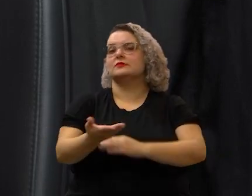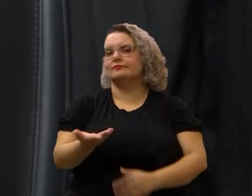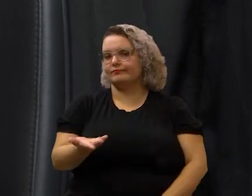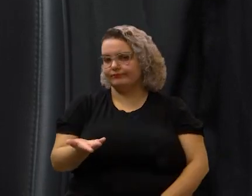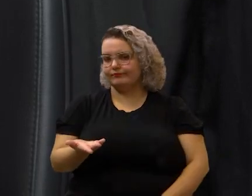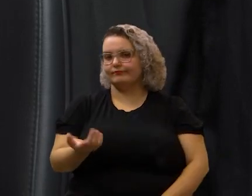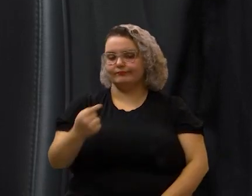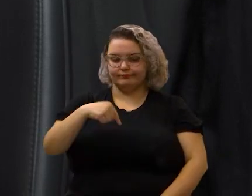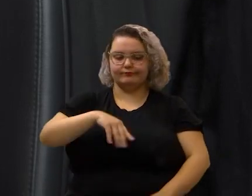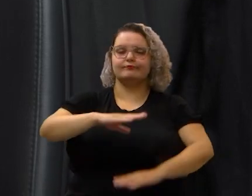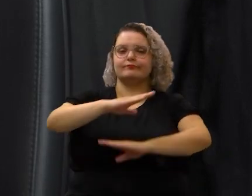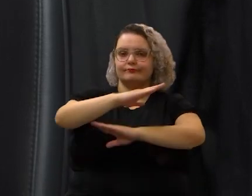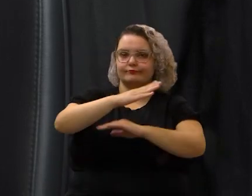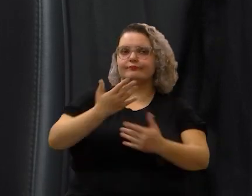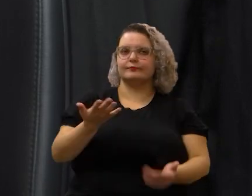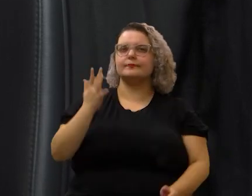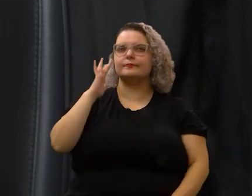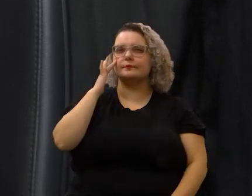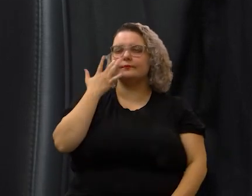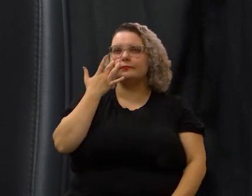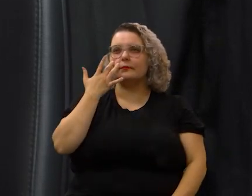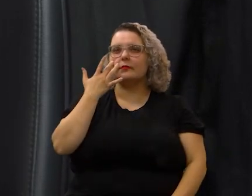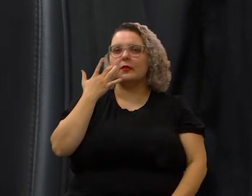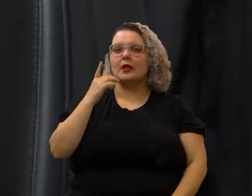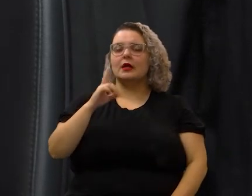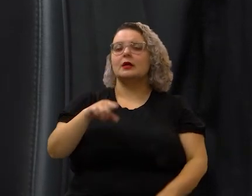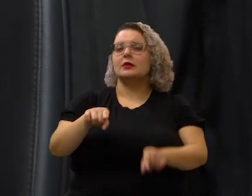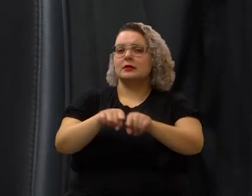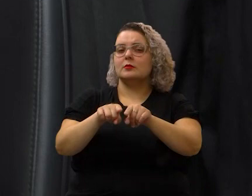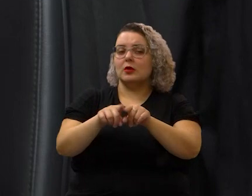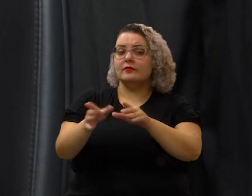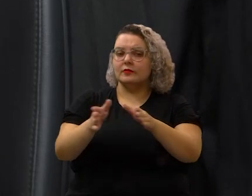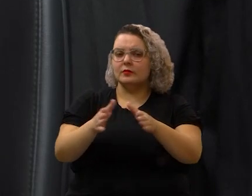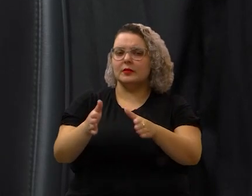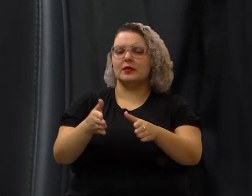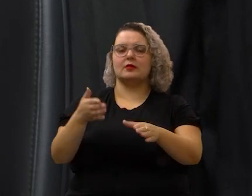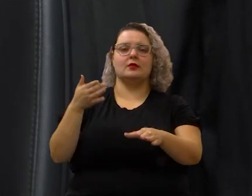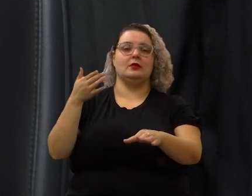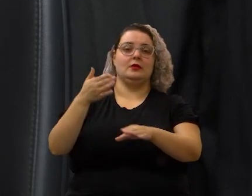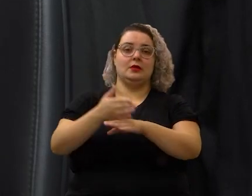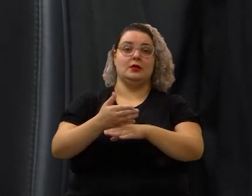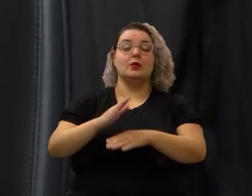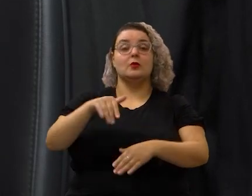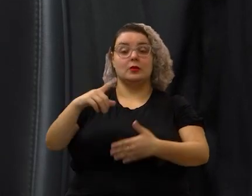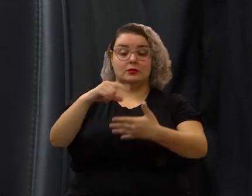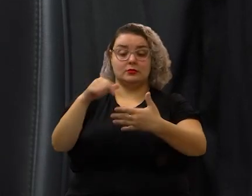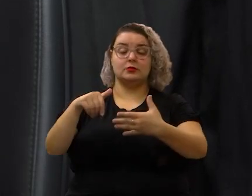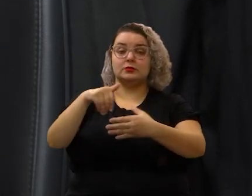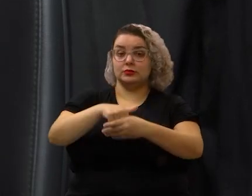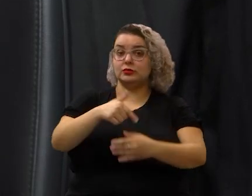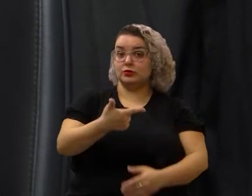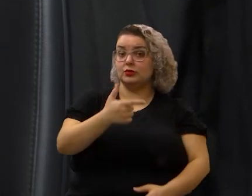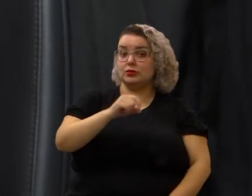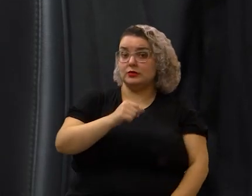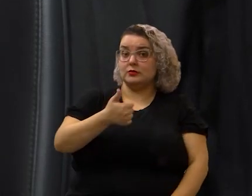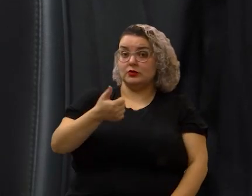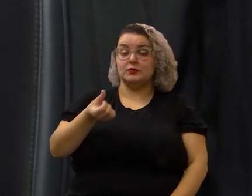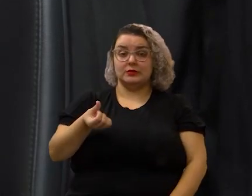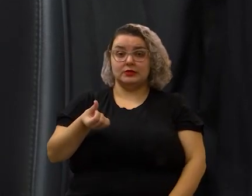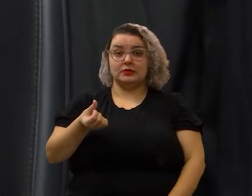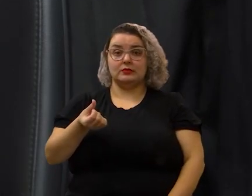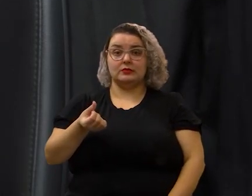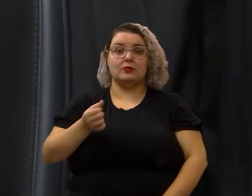estava acostumado, né, aqui, né, na Câmara. Eu acho que também foi um momento de muita... Eu fiz parte, quando eu fui eleita em